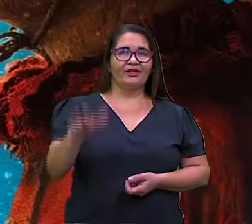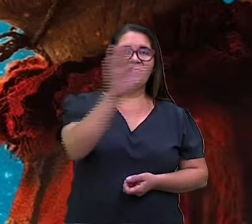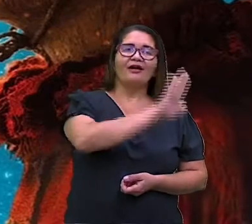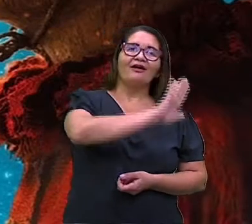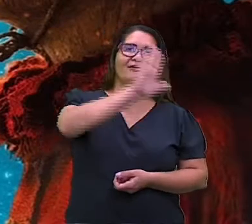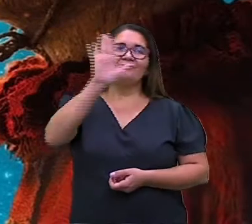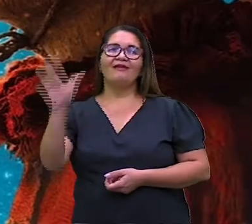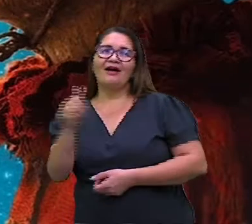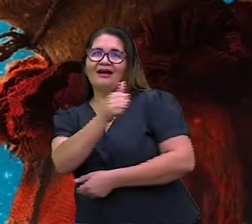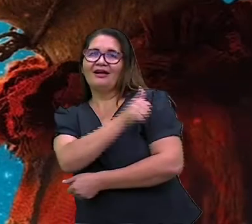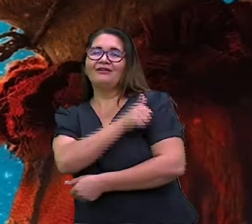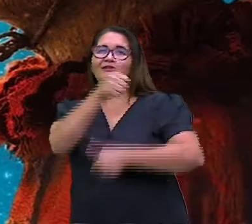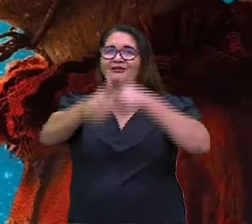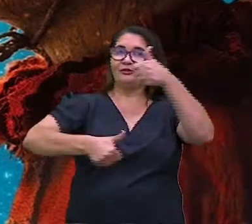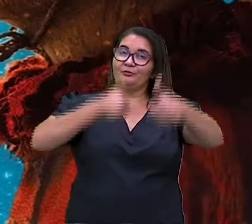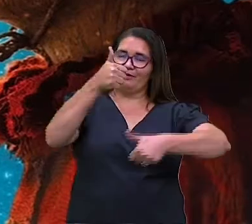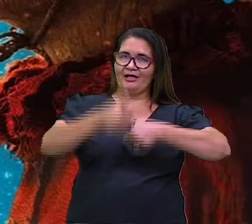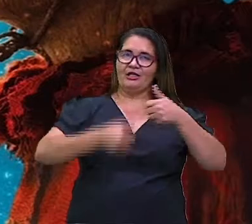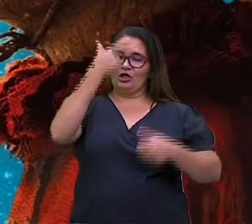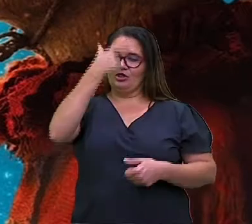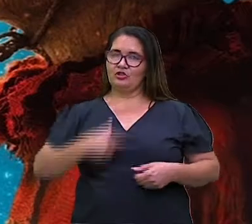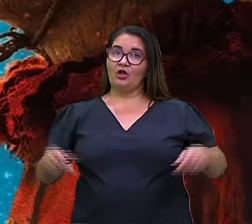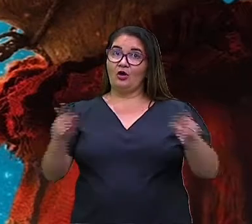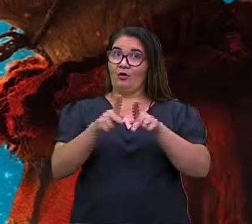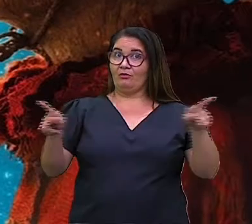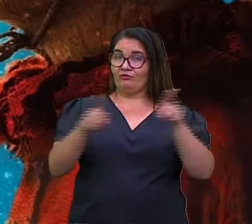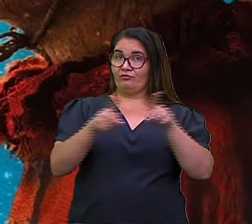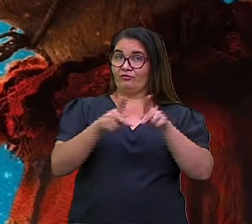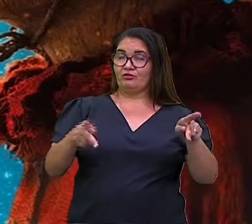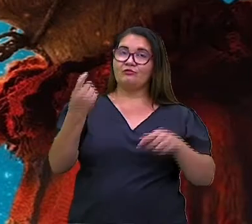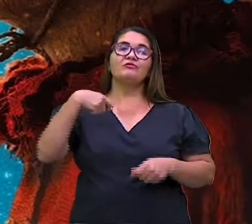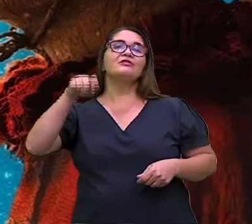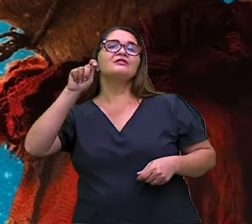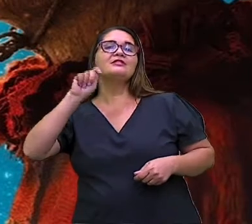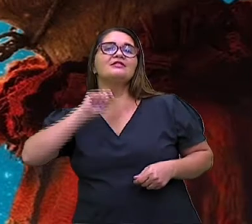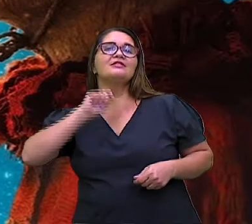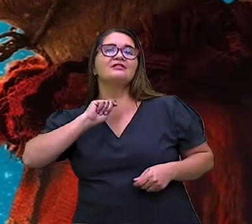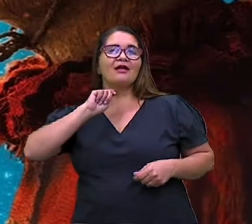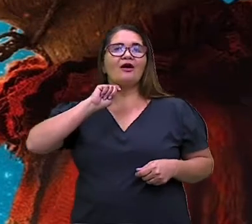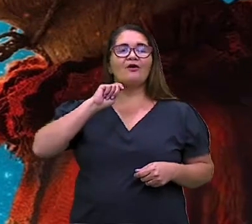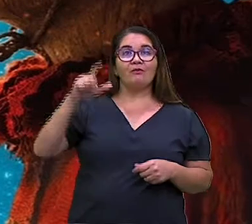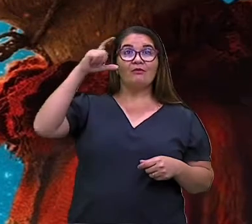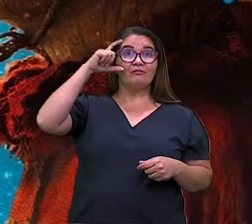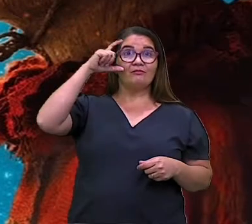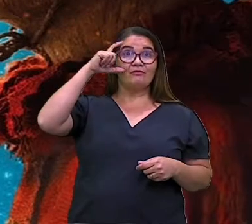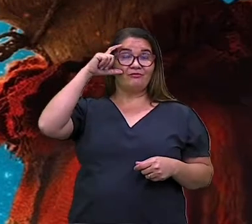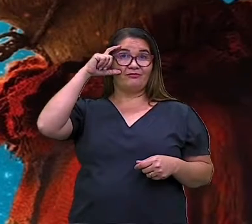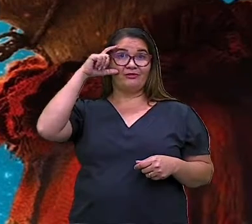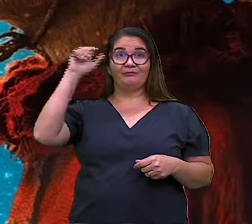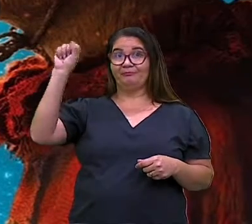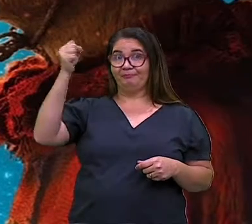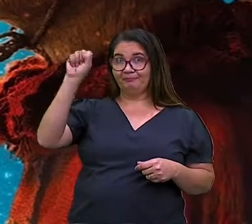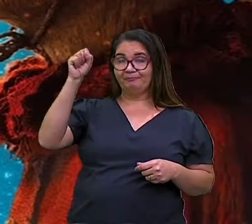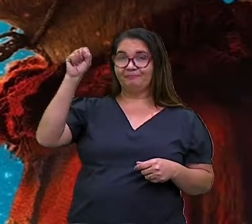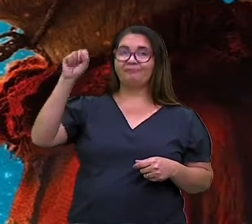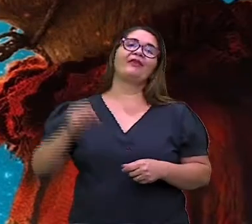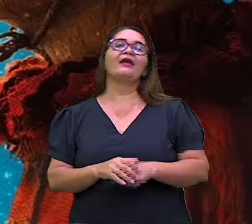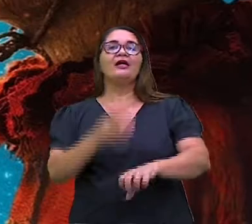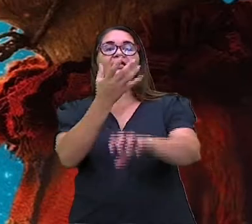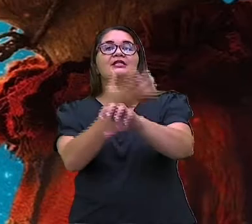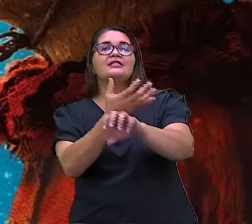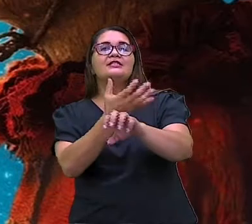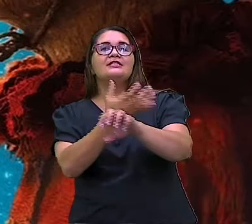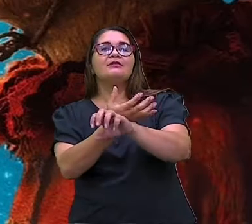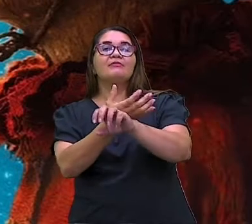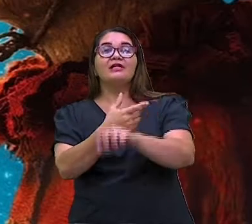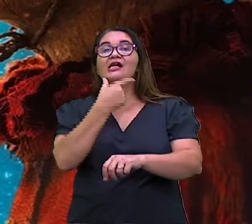What's up, everybody? Eu sou a sua teacher, Sabrina Possiol, professora do município de Governador Valadares. Estamos de volta com